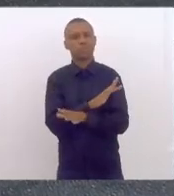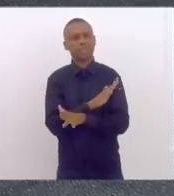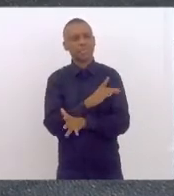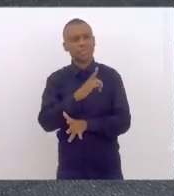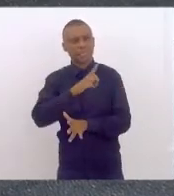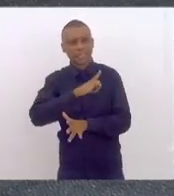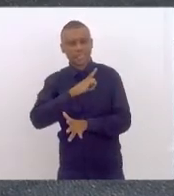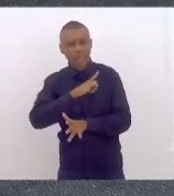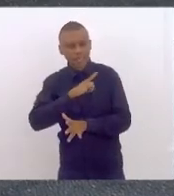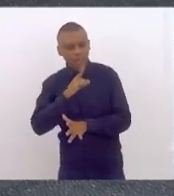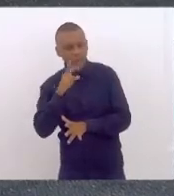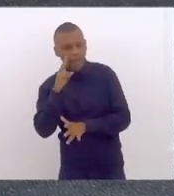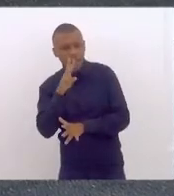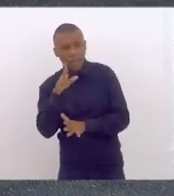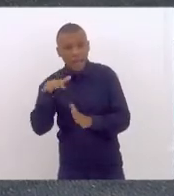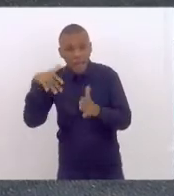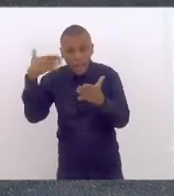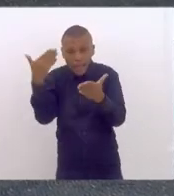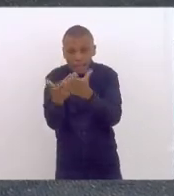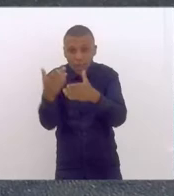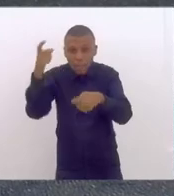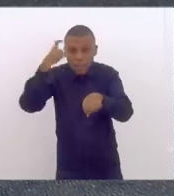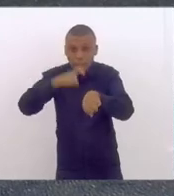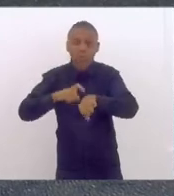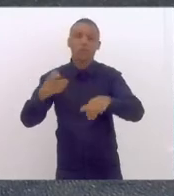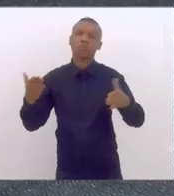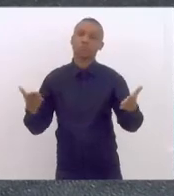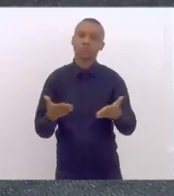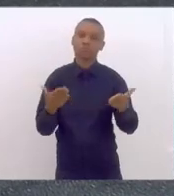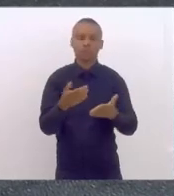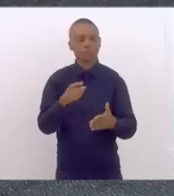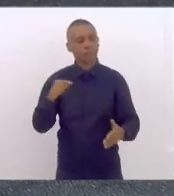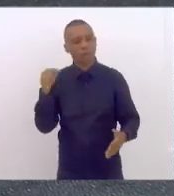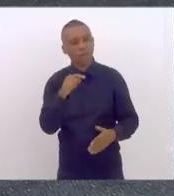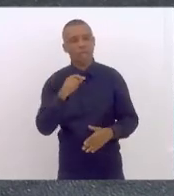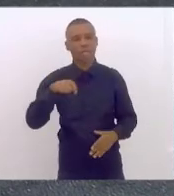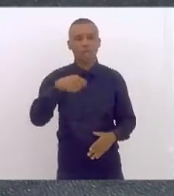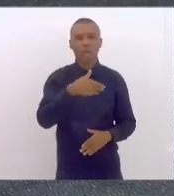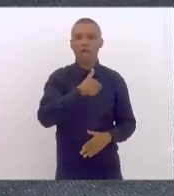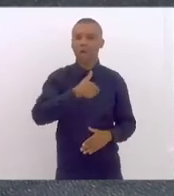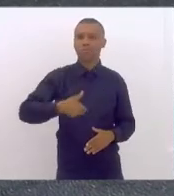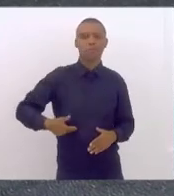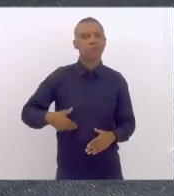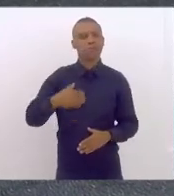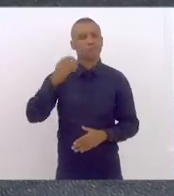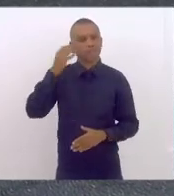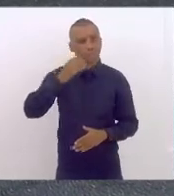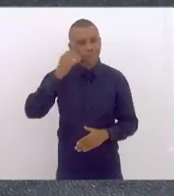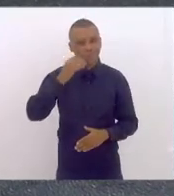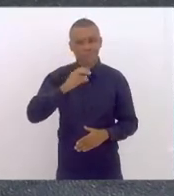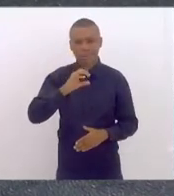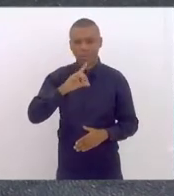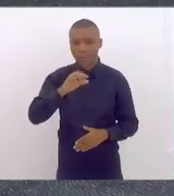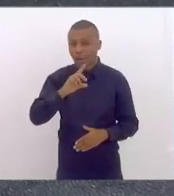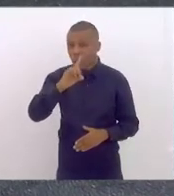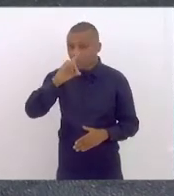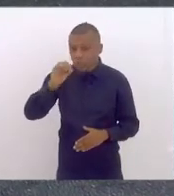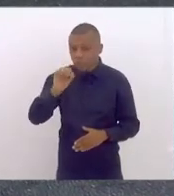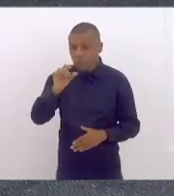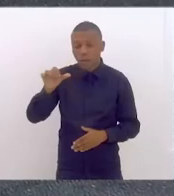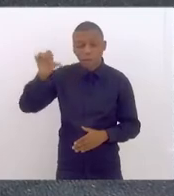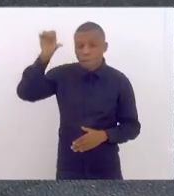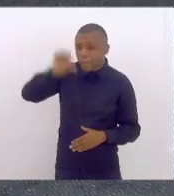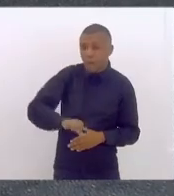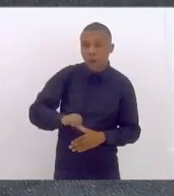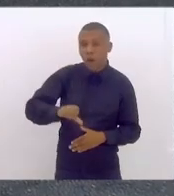conhecimento até os dias de hoje que é esse Governador Cláudio de Castro é o mais difícil de preparar